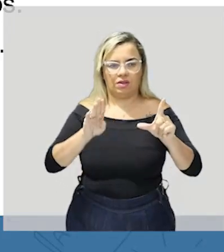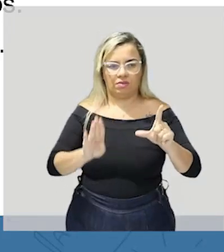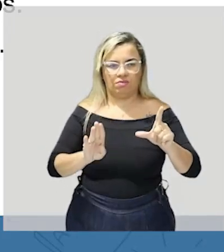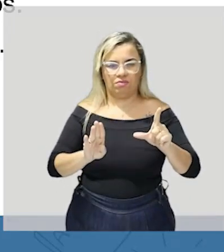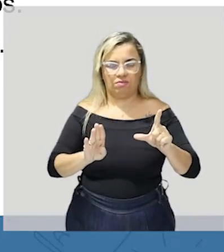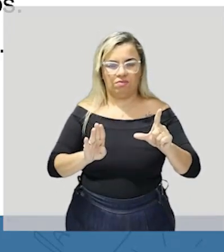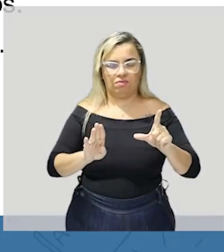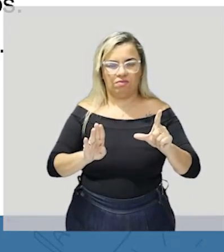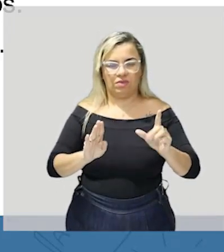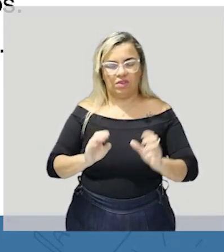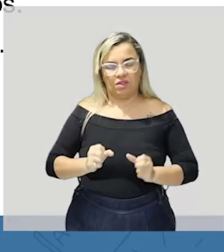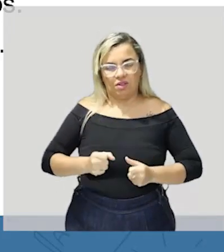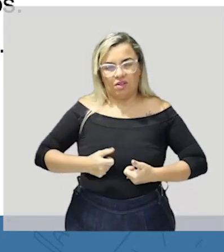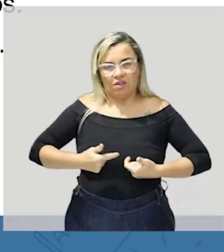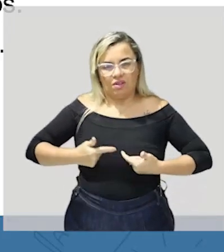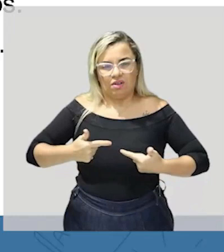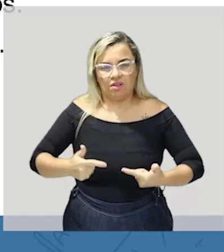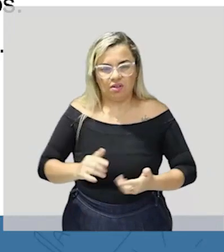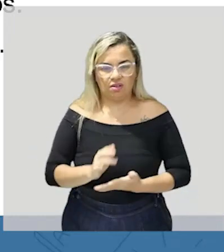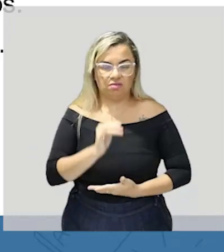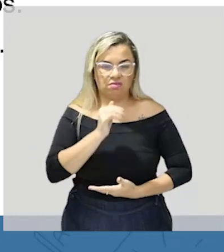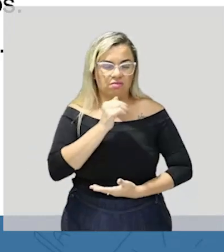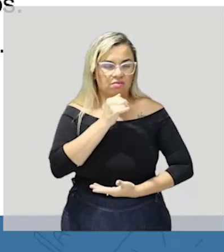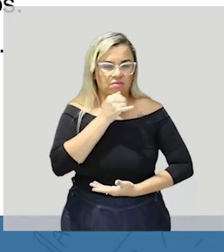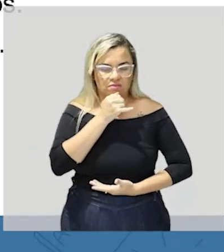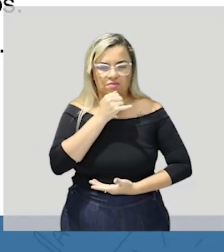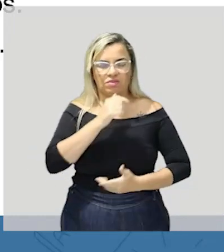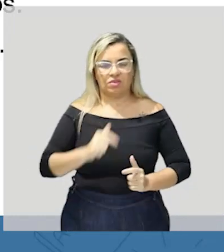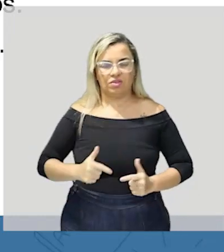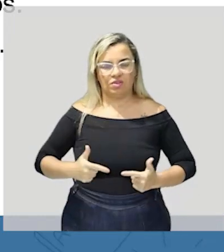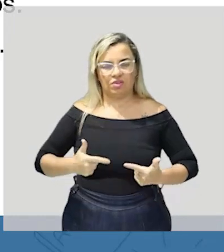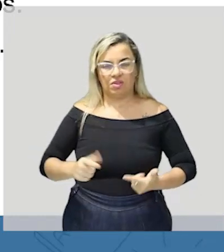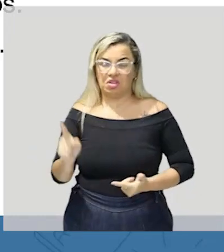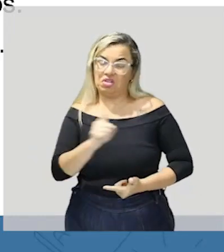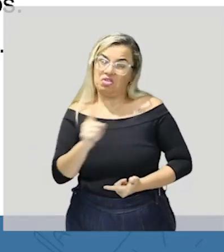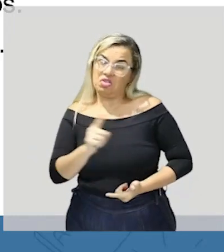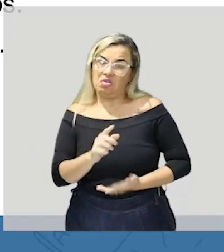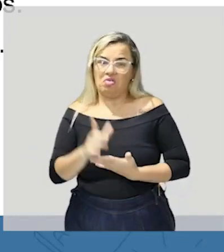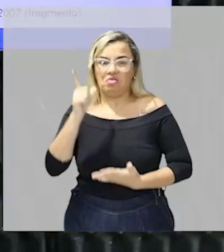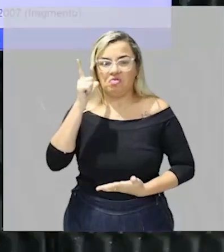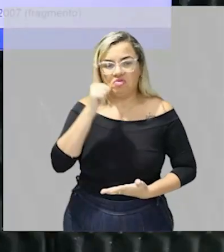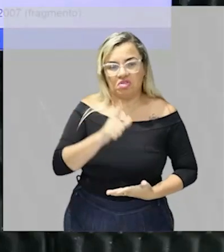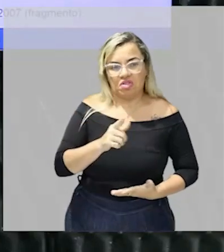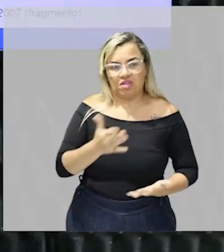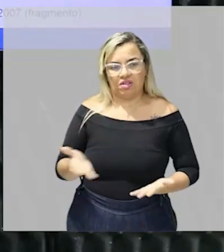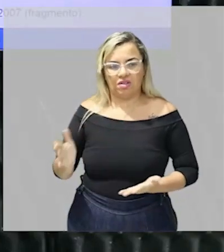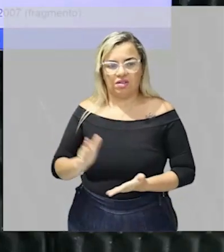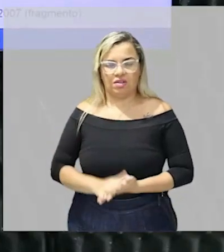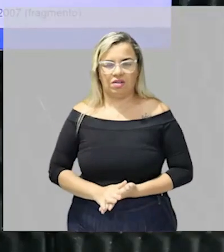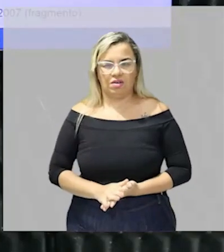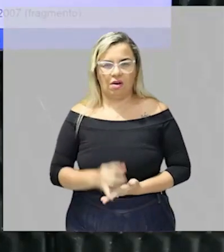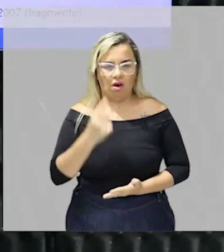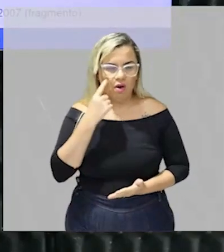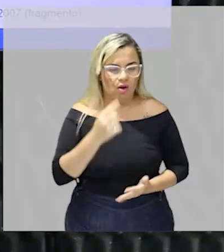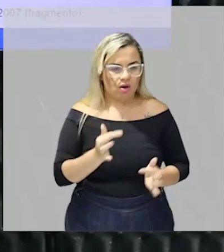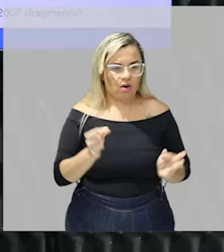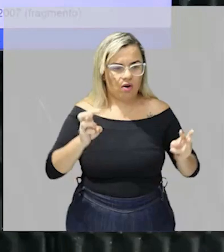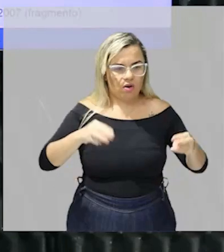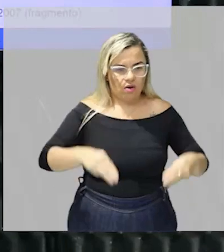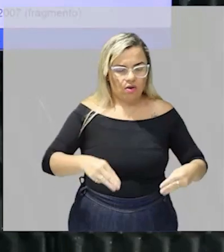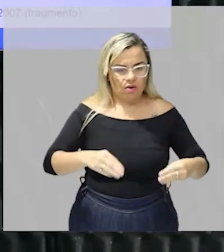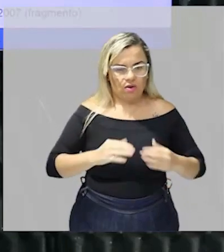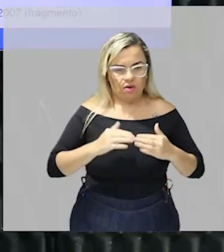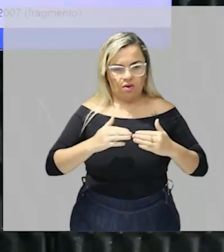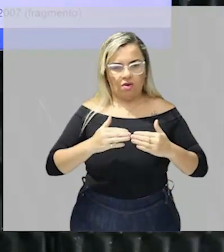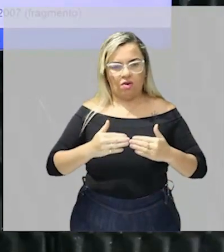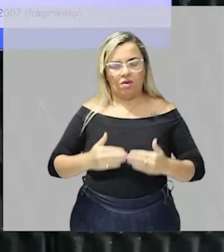Tentativa frustrada de resistência, porque eles não conseguiram. Tá? Observe que no final ele diz assim mesmo: nos escudos esteve